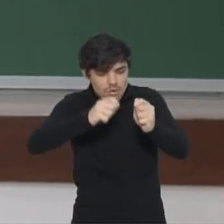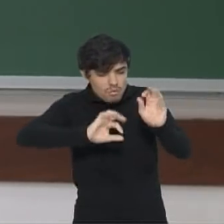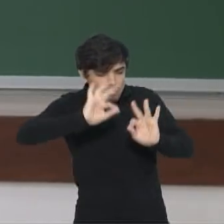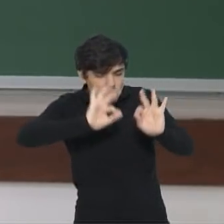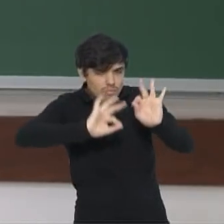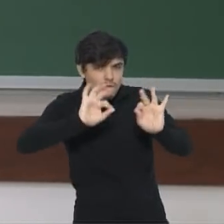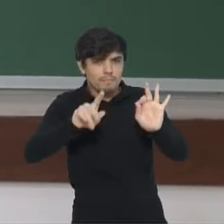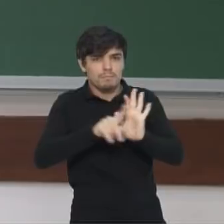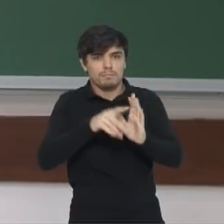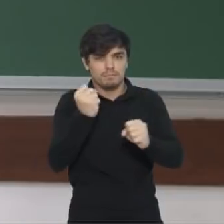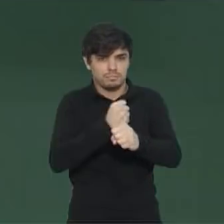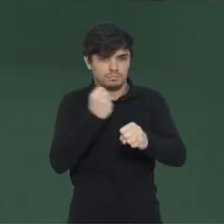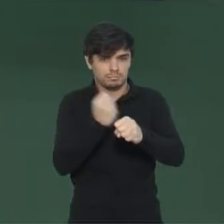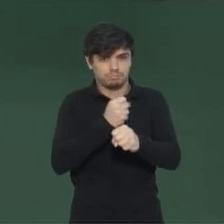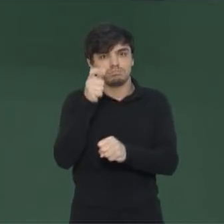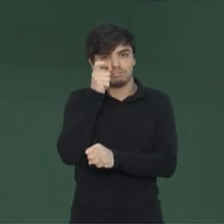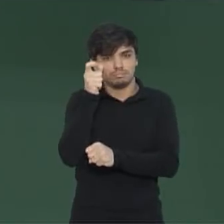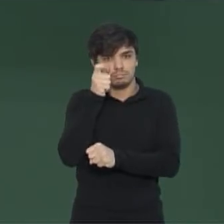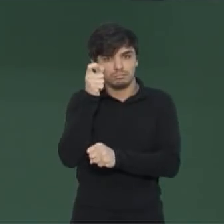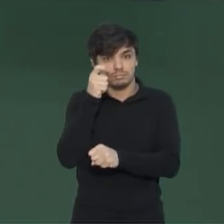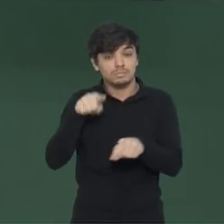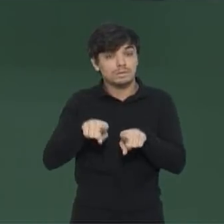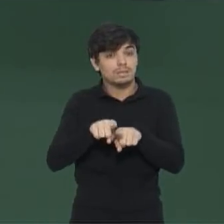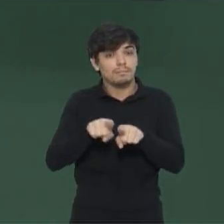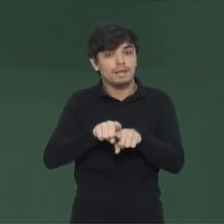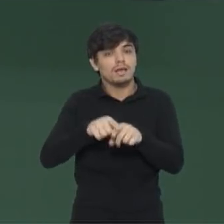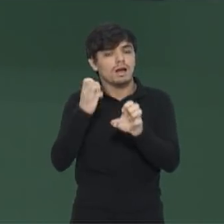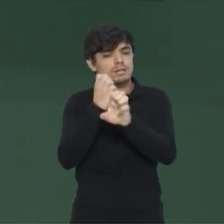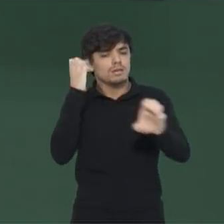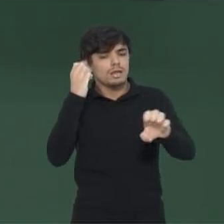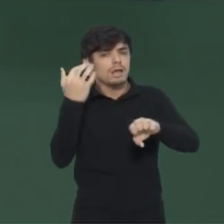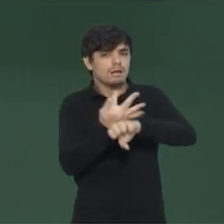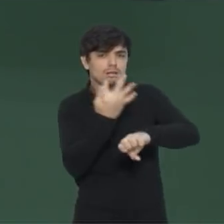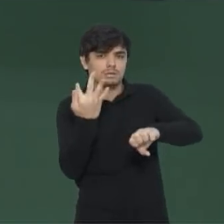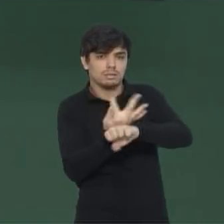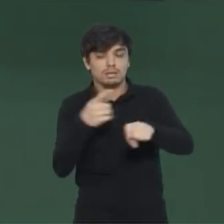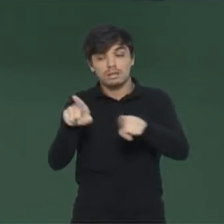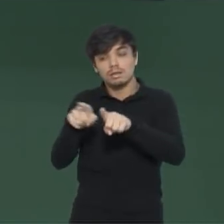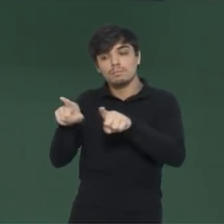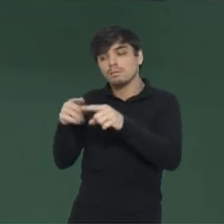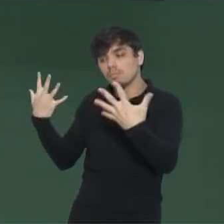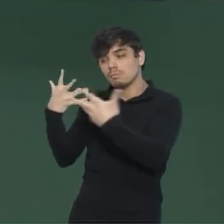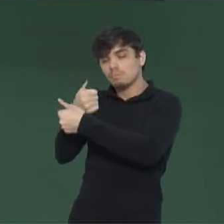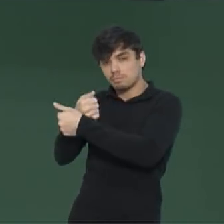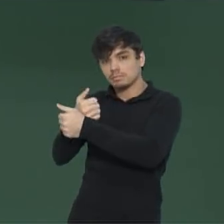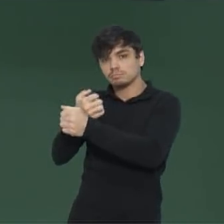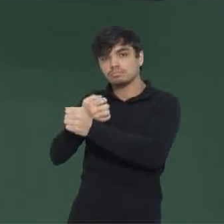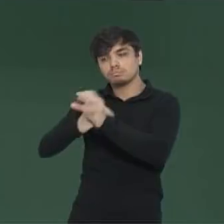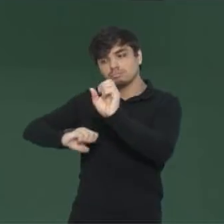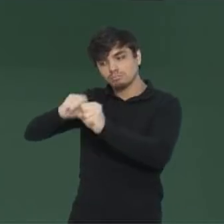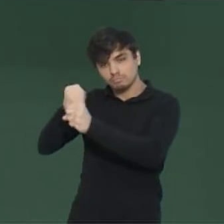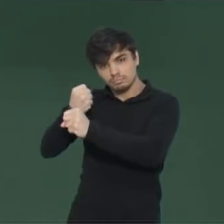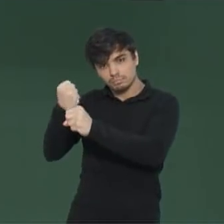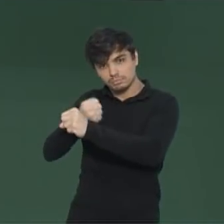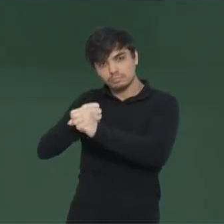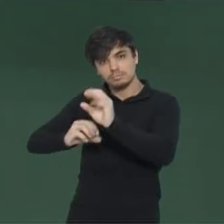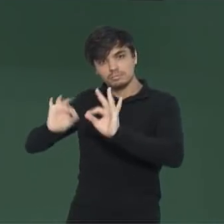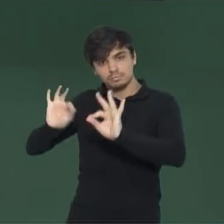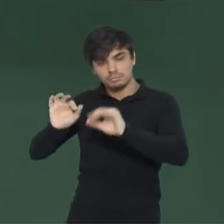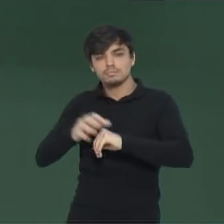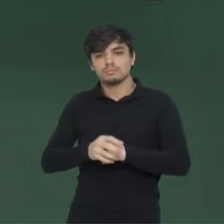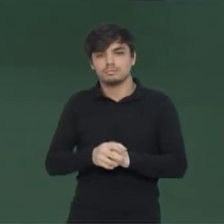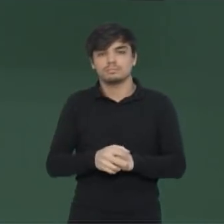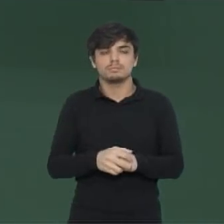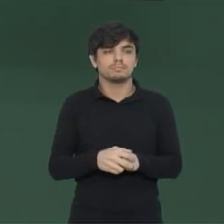pela engenharia da resistência, quanto pela beleza também das suas obras e o tamanho delas, a